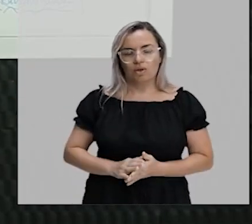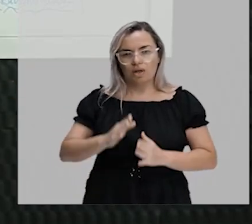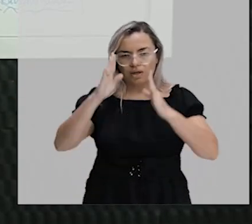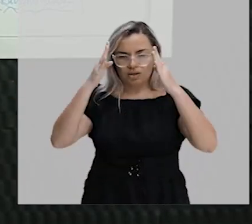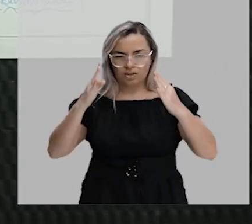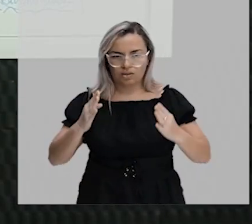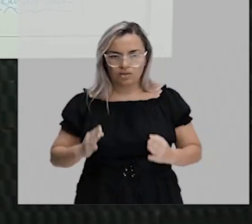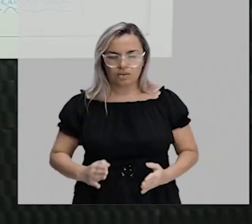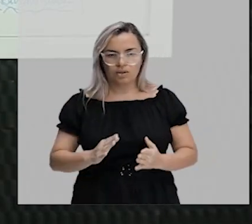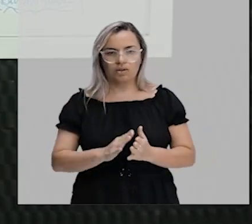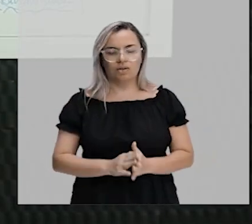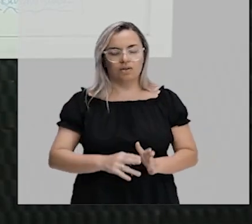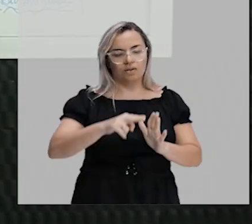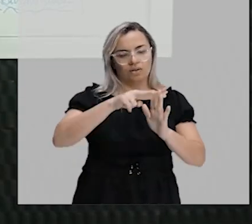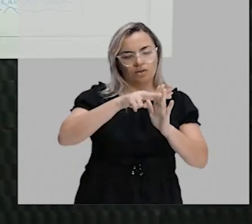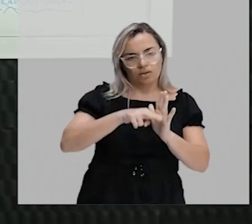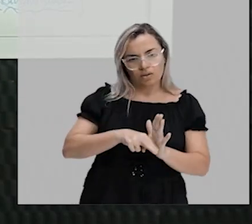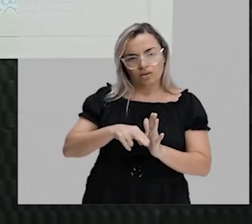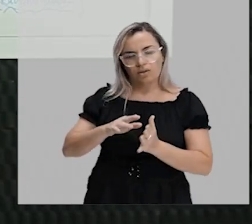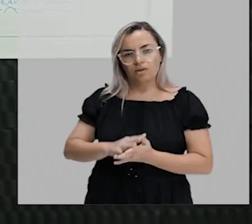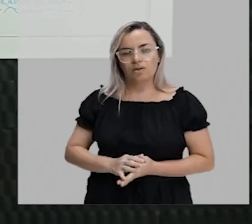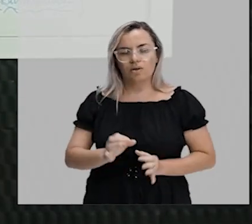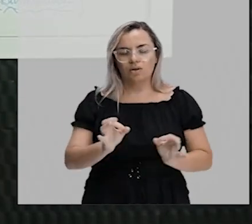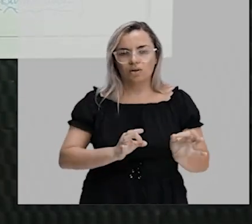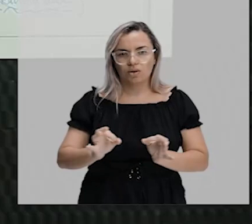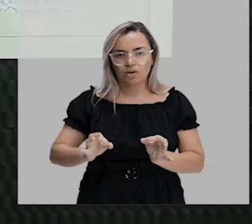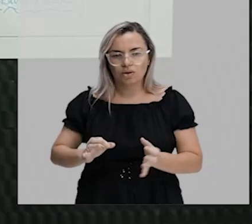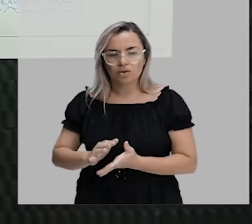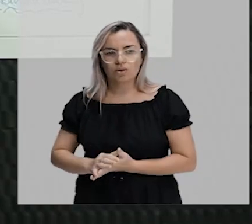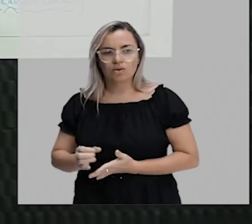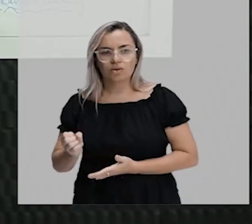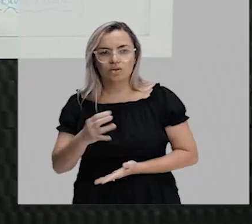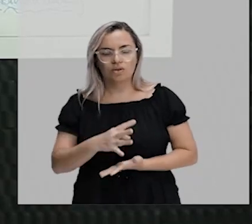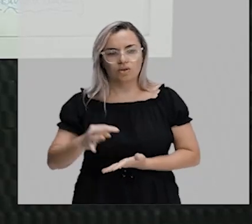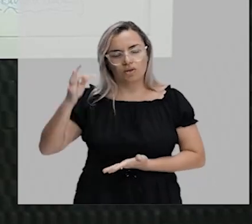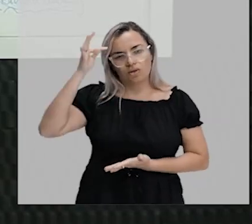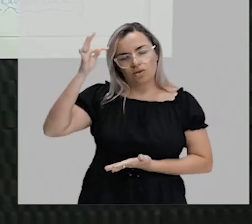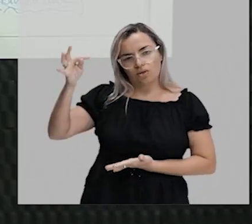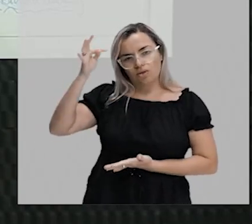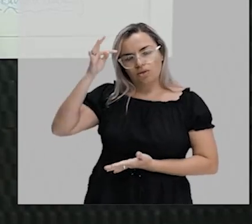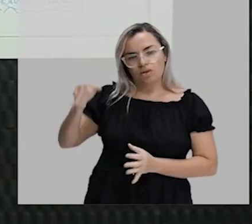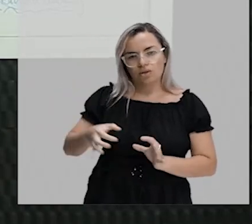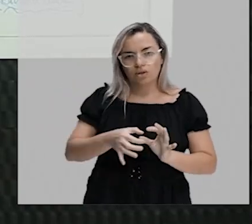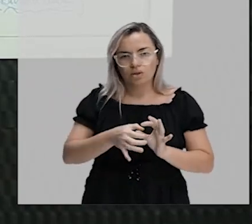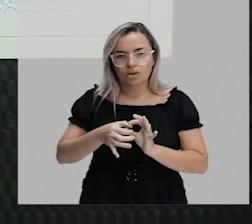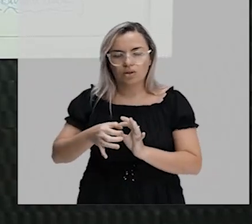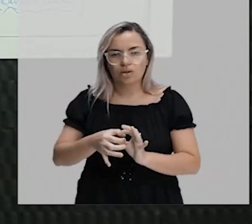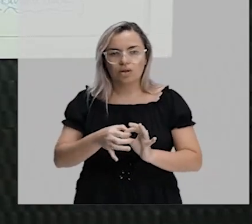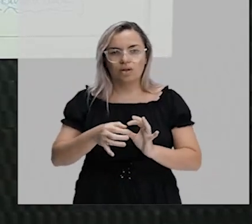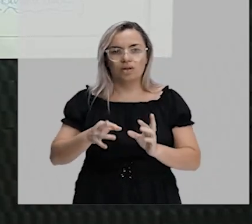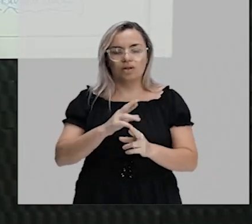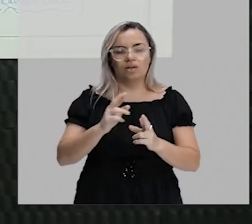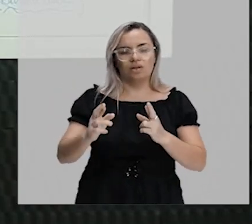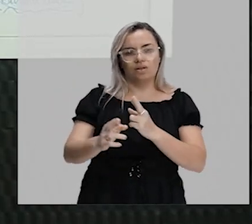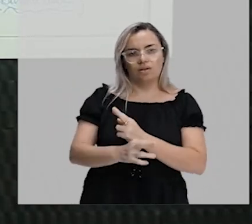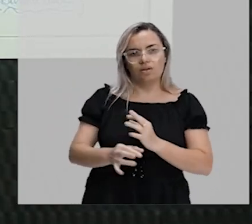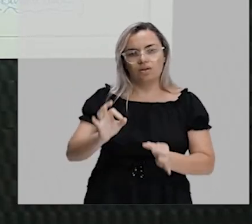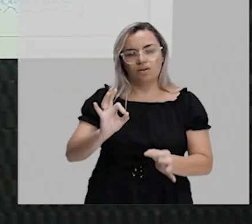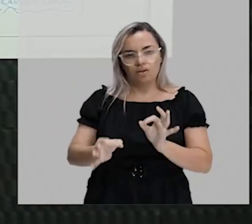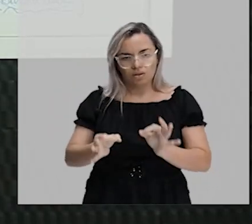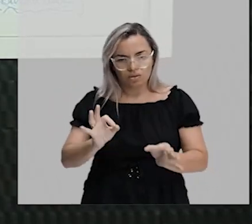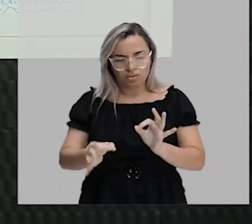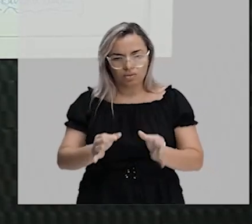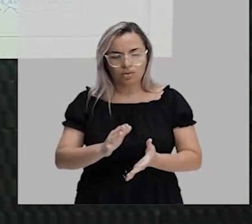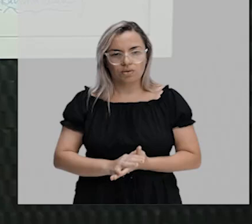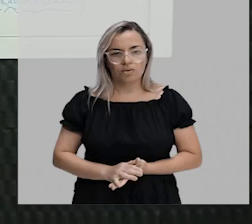construir, reestudar, reelaborar. Por exemplo, as teorias aliadas à justiça, quando você adentra a ética do